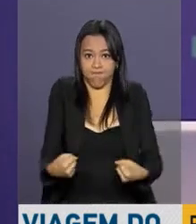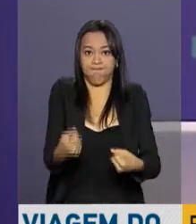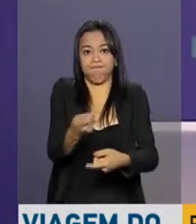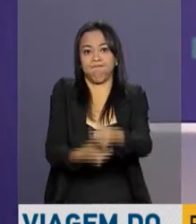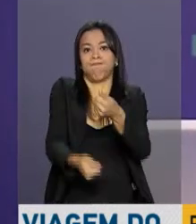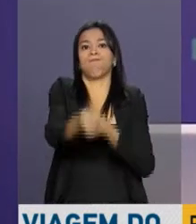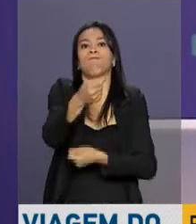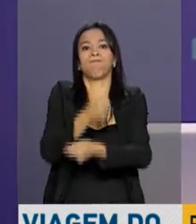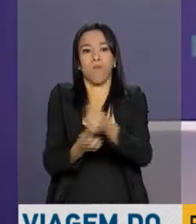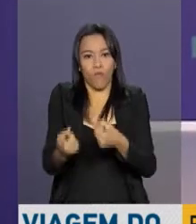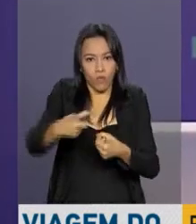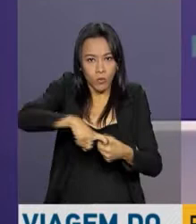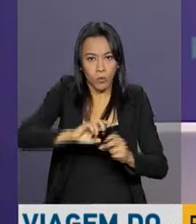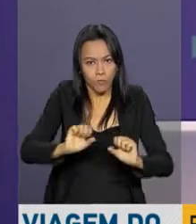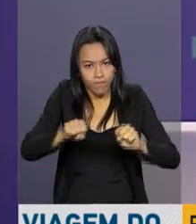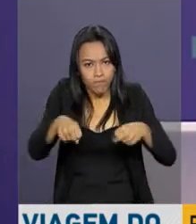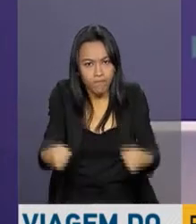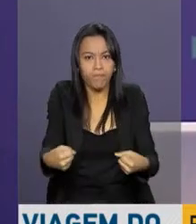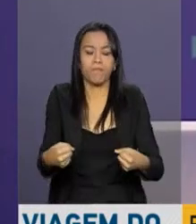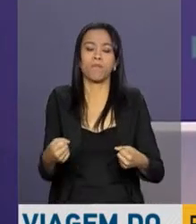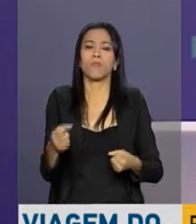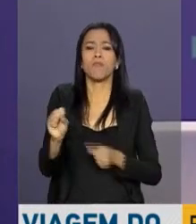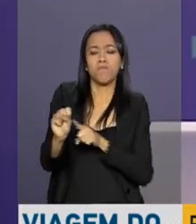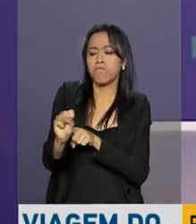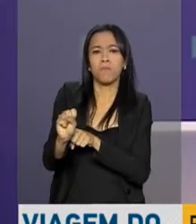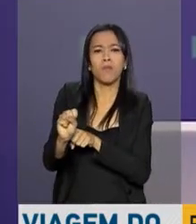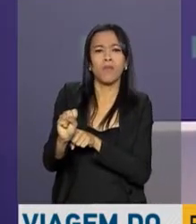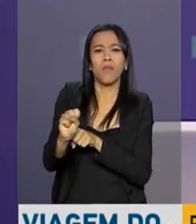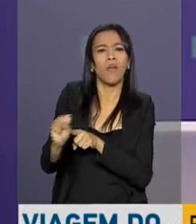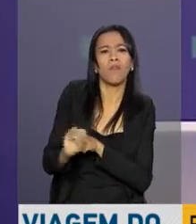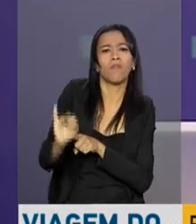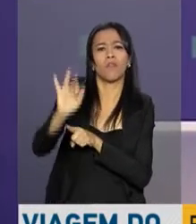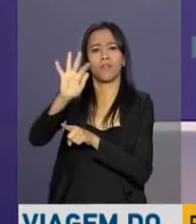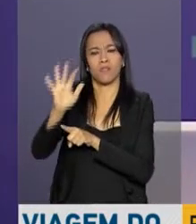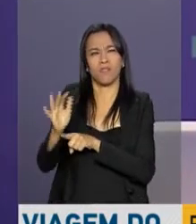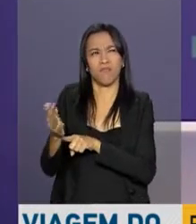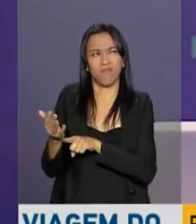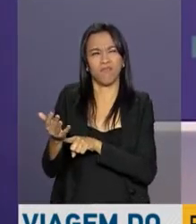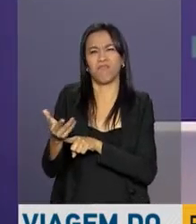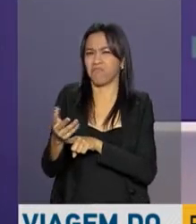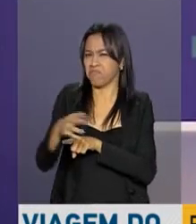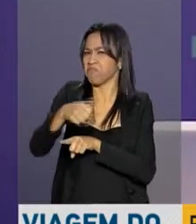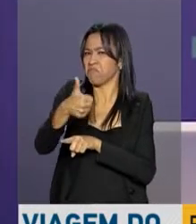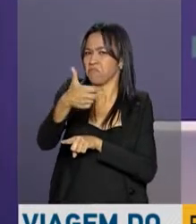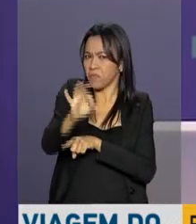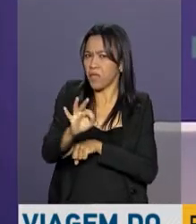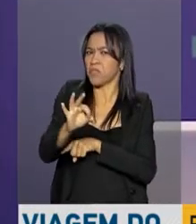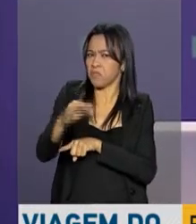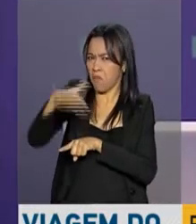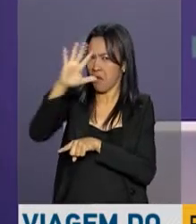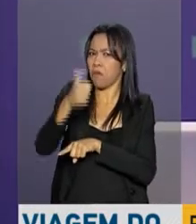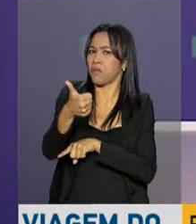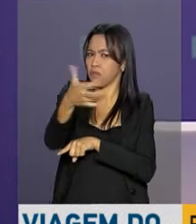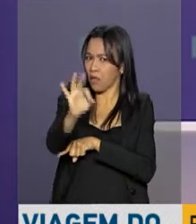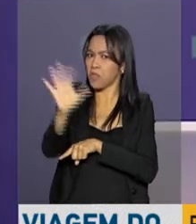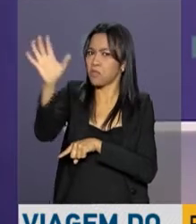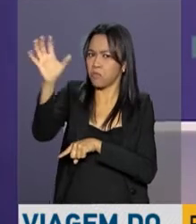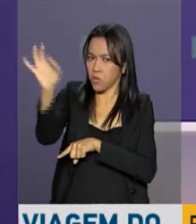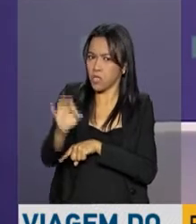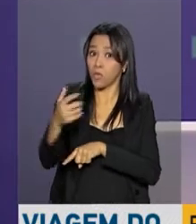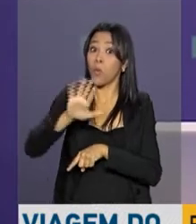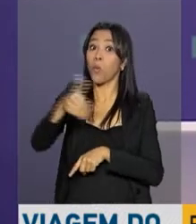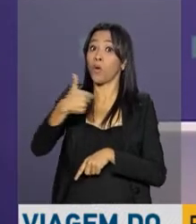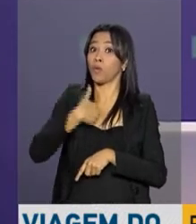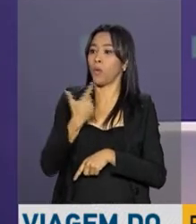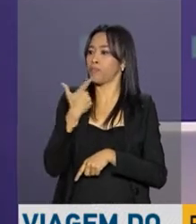Dou um dado para os senhores. A inflação, que chegara a mais de 10% quando assumimos o governo há